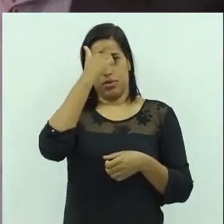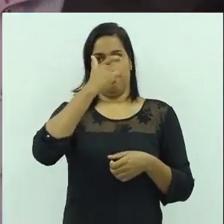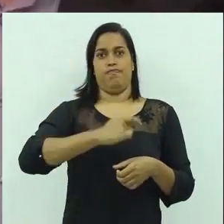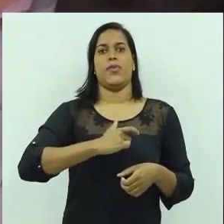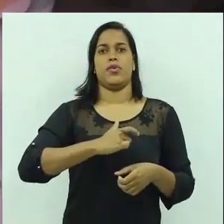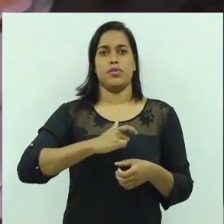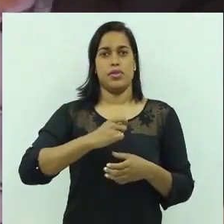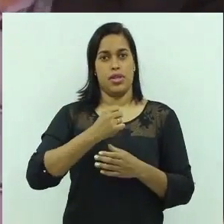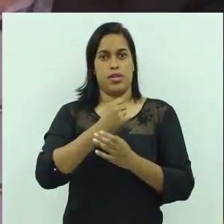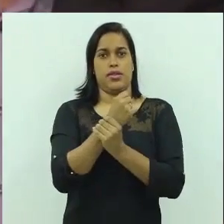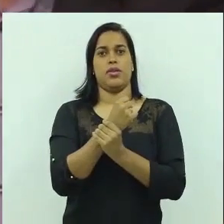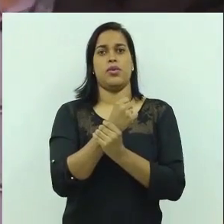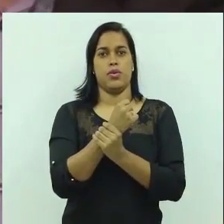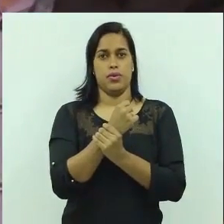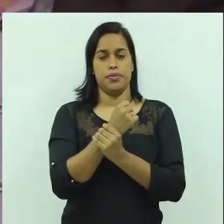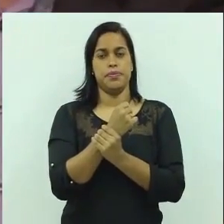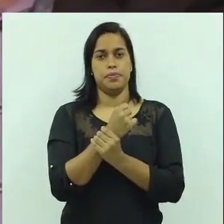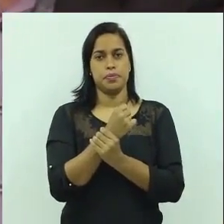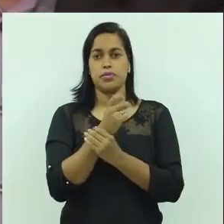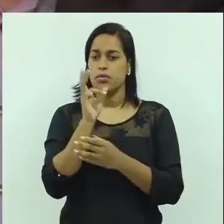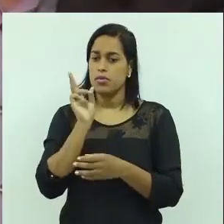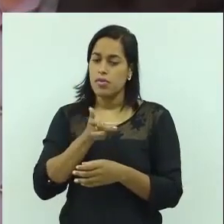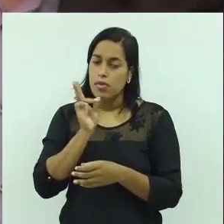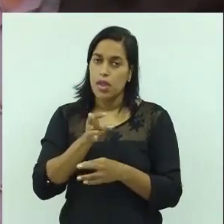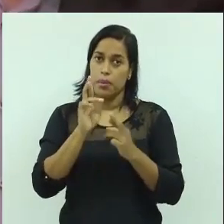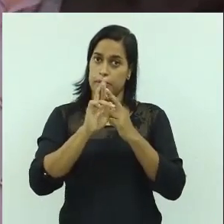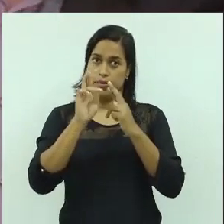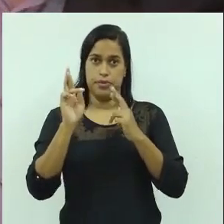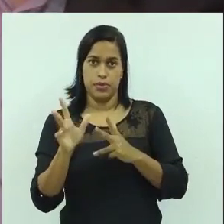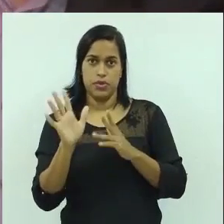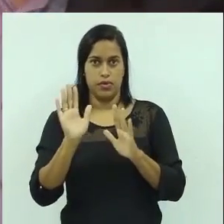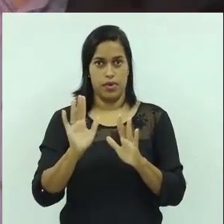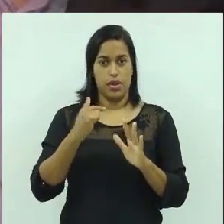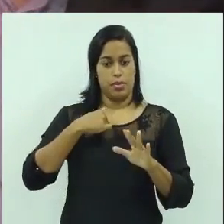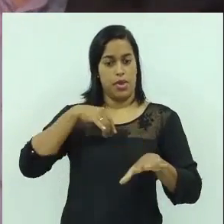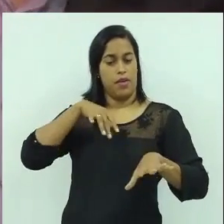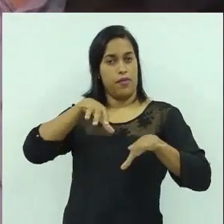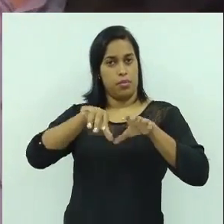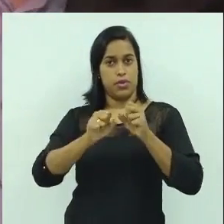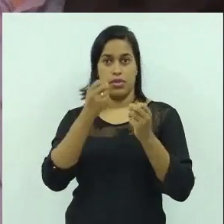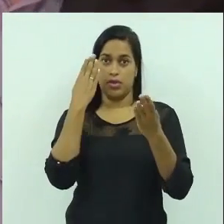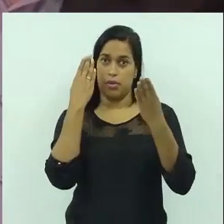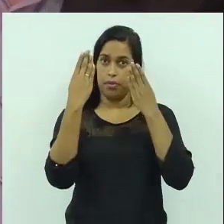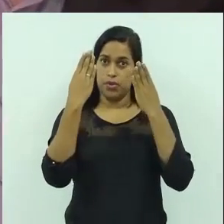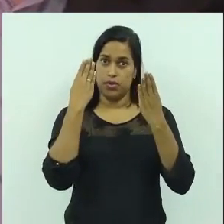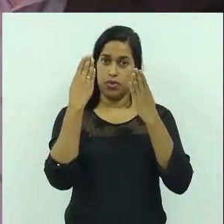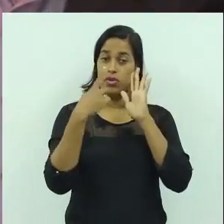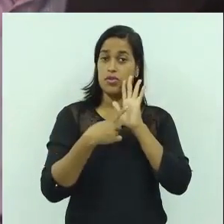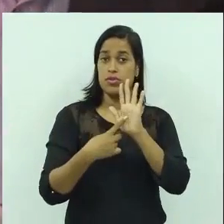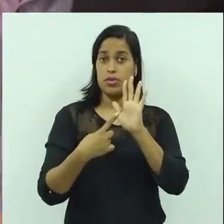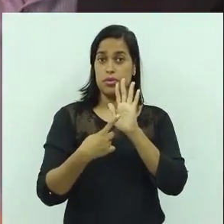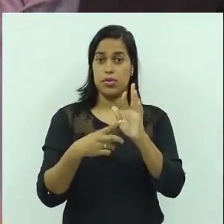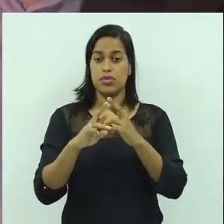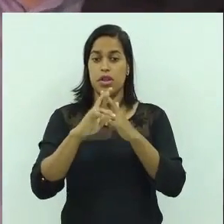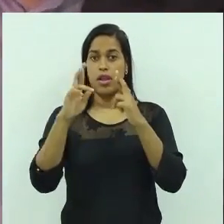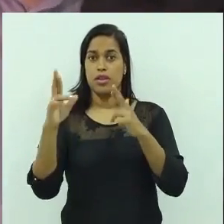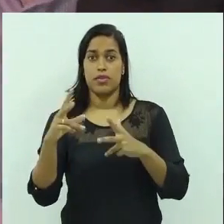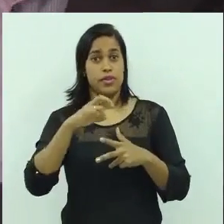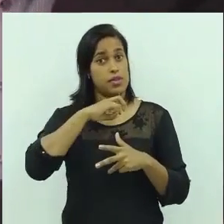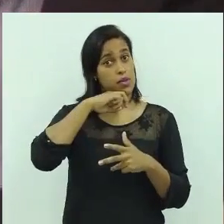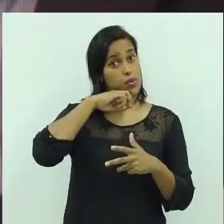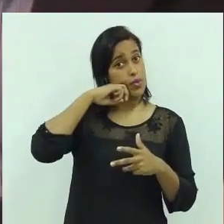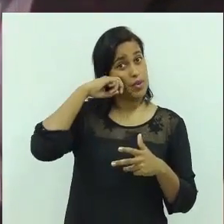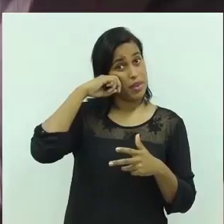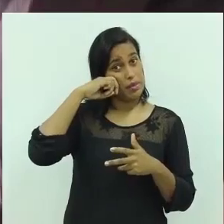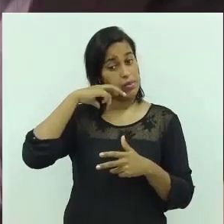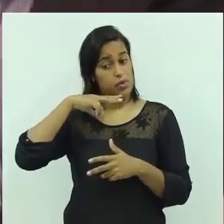posicionar de forma segura. E, Lorena, é só uma diferenciação. Como a minha formação é em psicologia, mostra a diferença do tímido